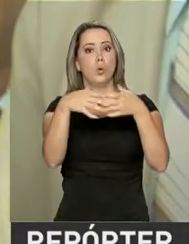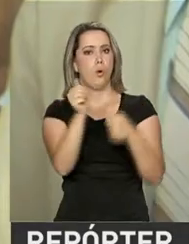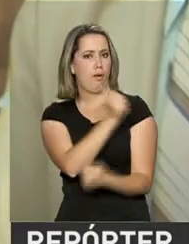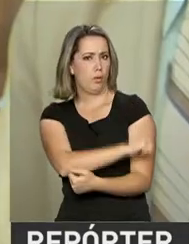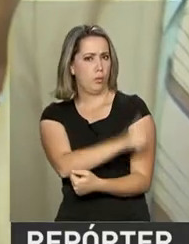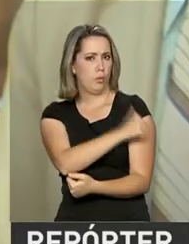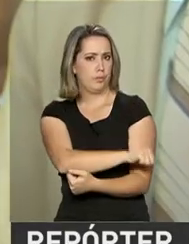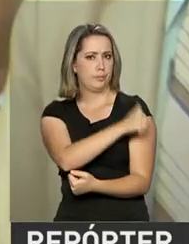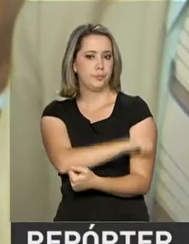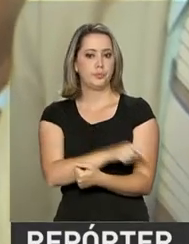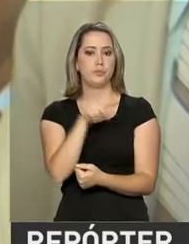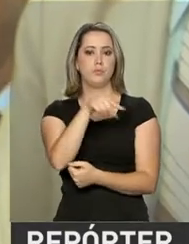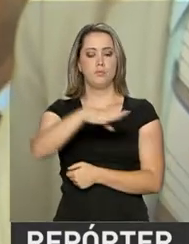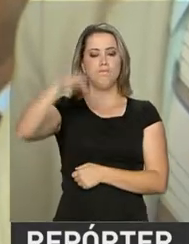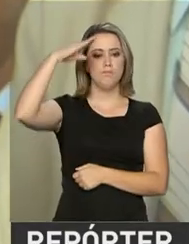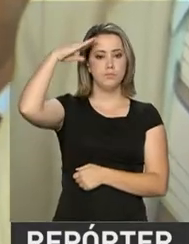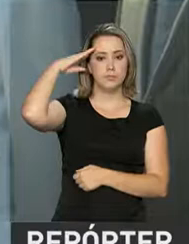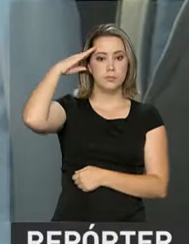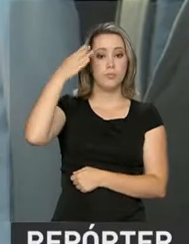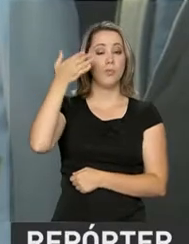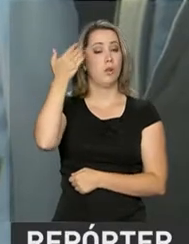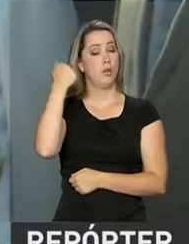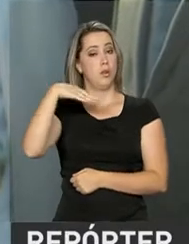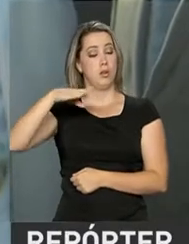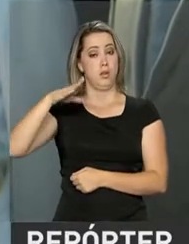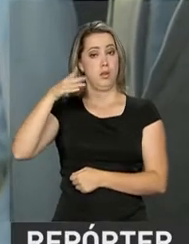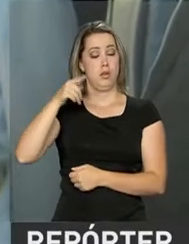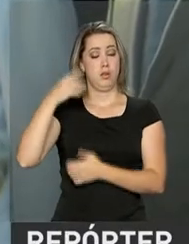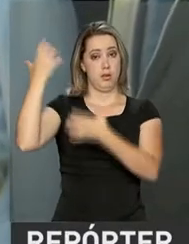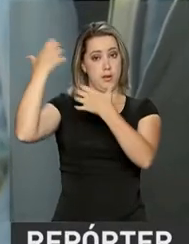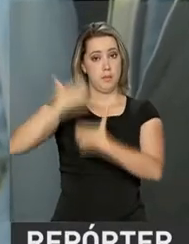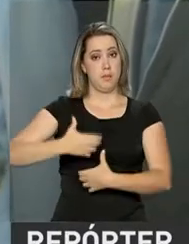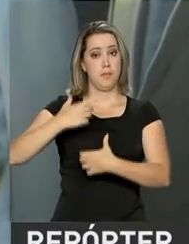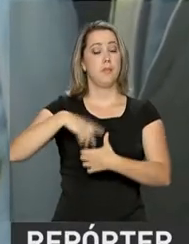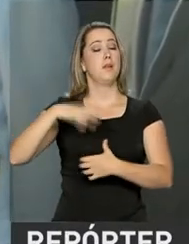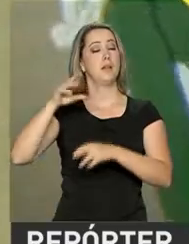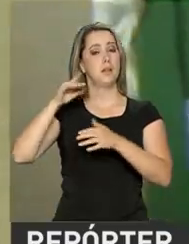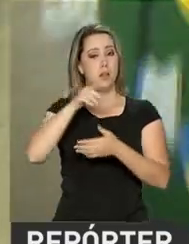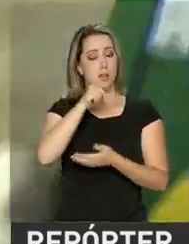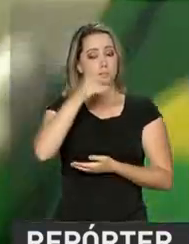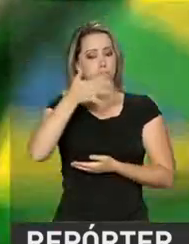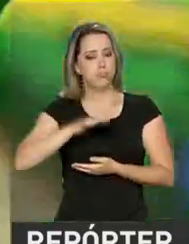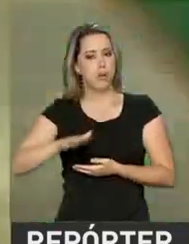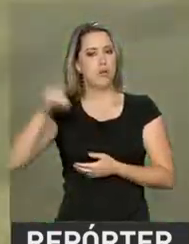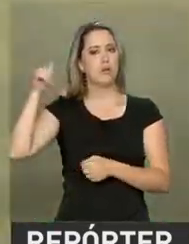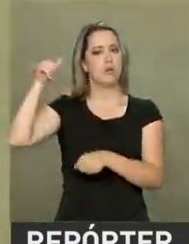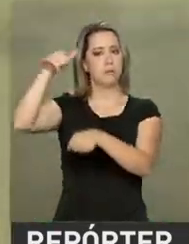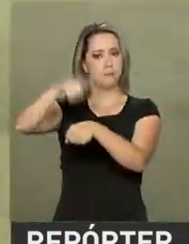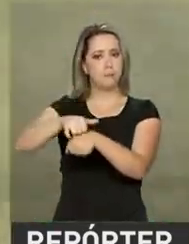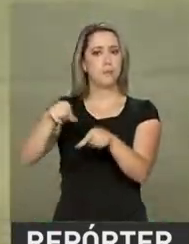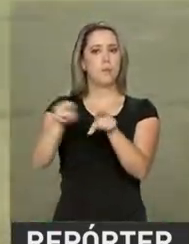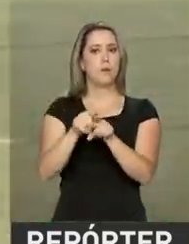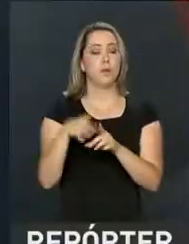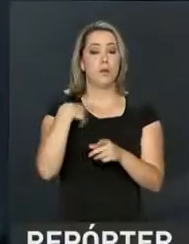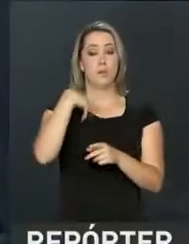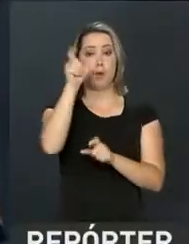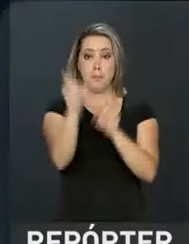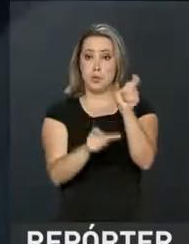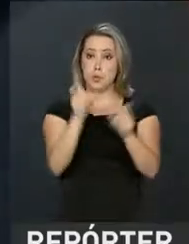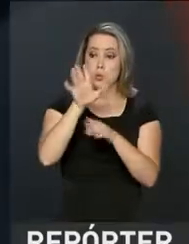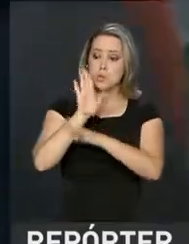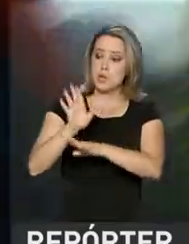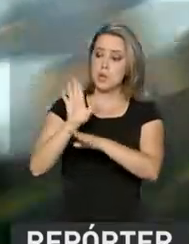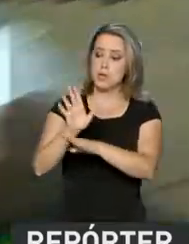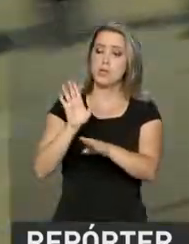Janeiro, veteranos e ex-combatentes da Marinha, Exército e Aeronáutica, além de civis e militares que contribuíram para